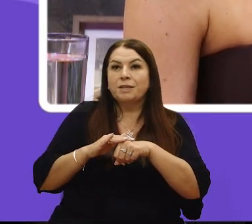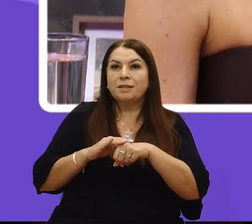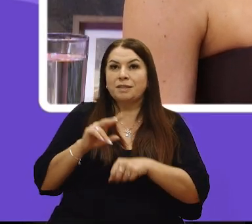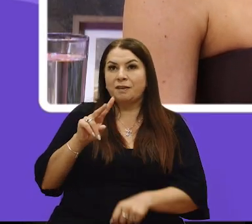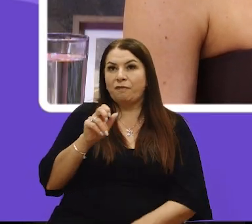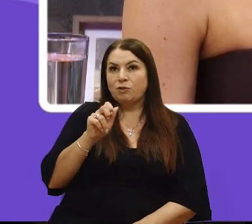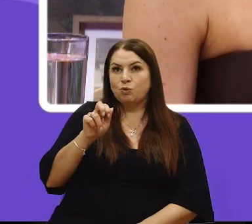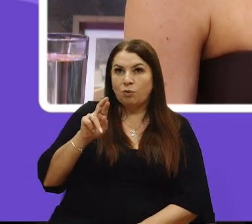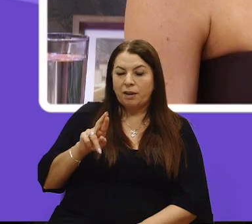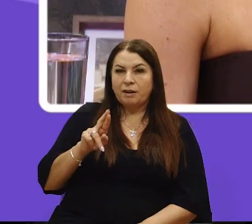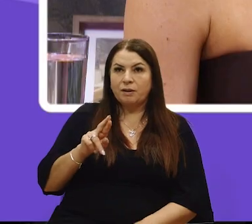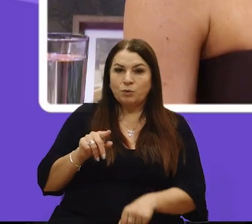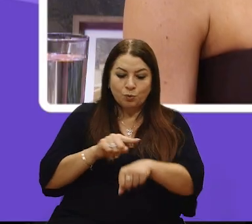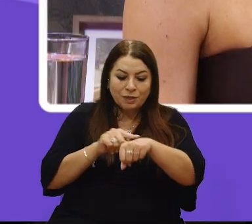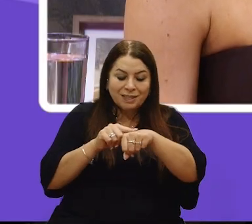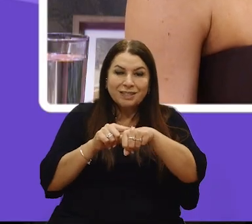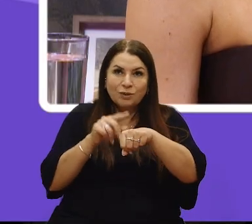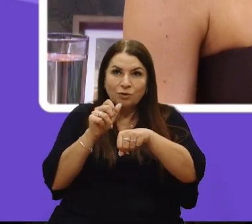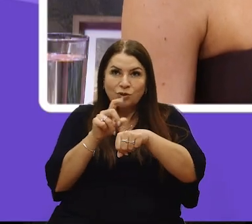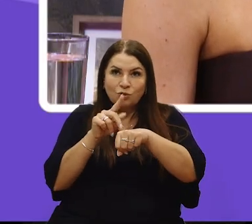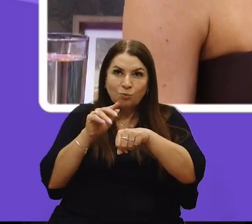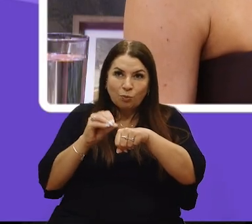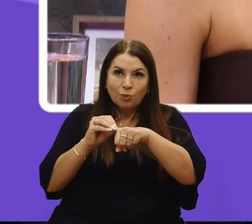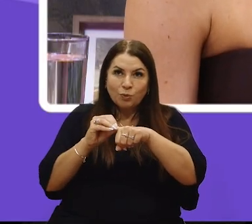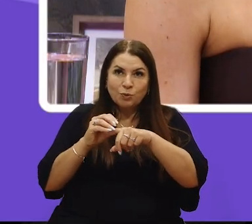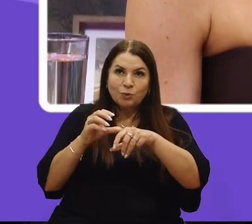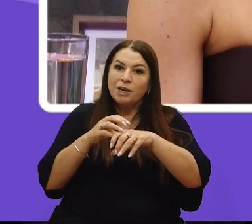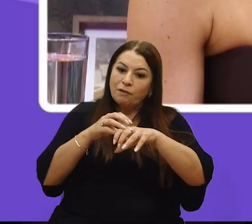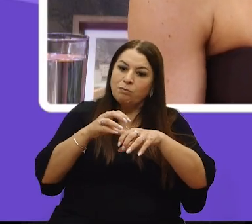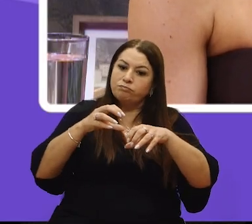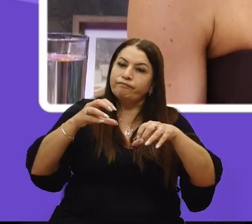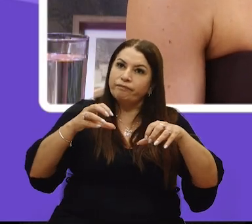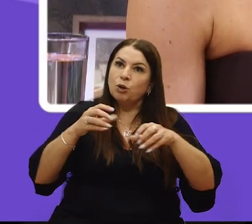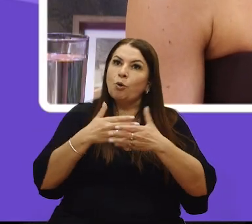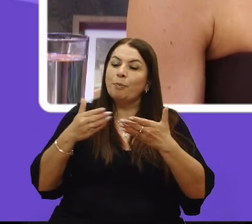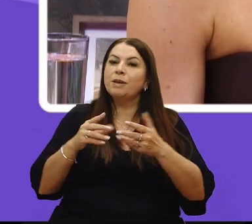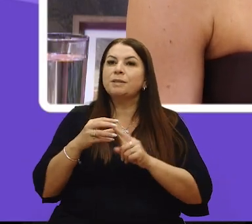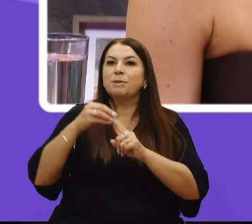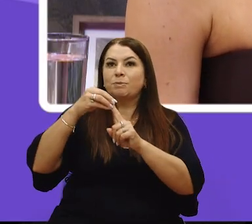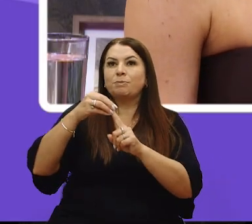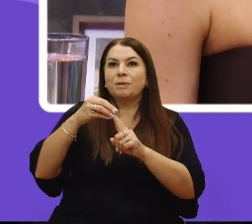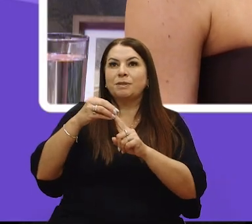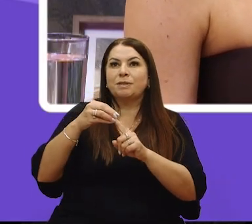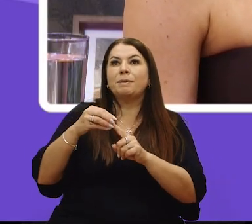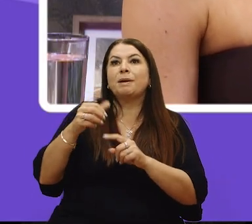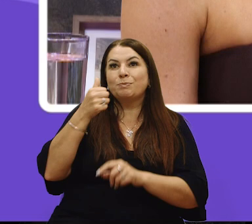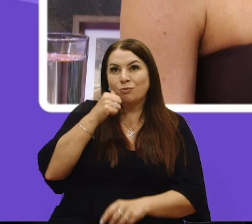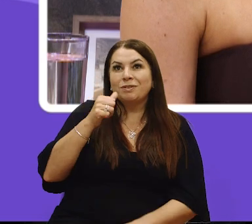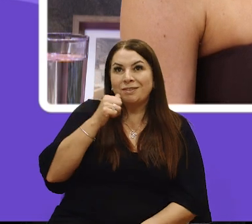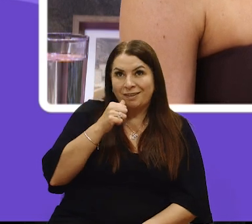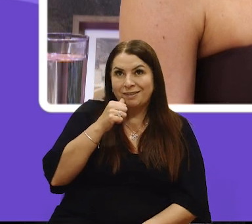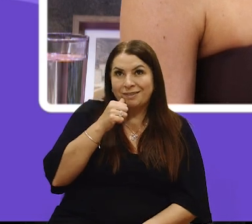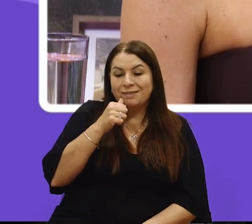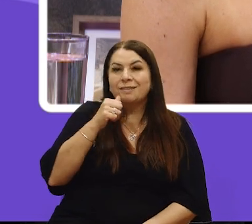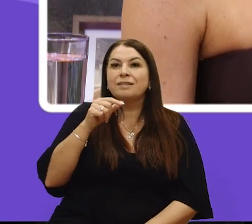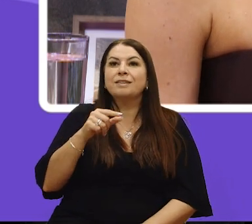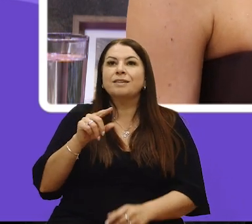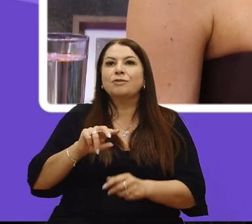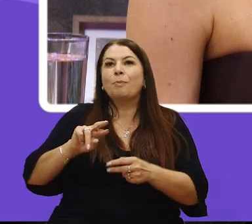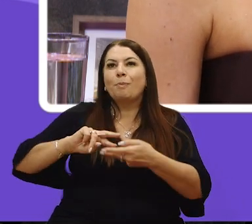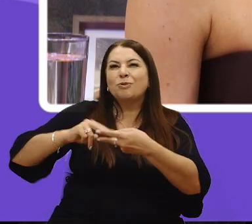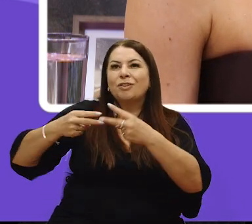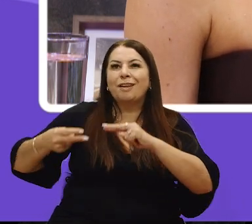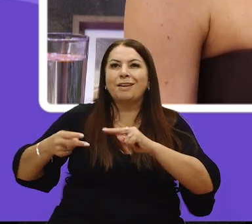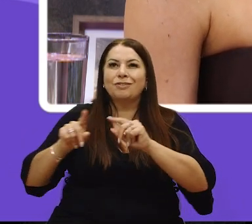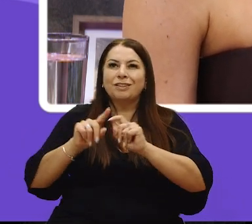gente chama com o linfedema, Então, a gente tem o lipolinfedema, que a gente tem um grau mais elevado. E a gente tem também os tipos